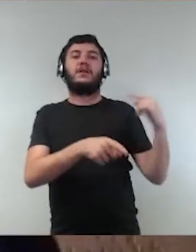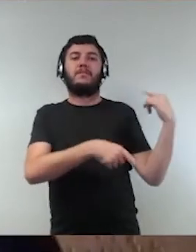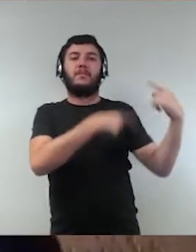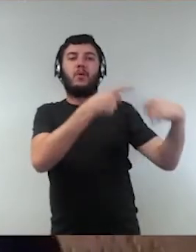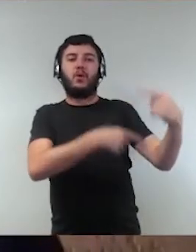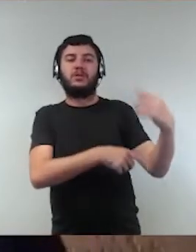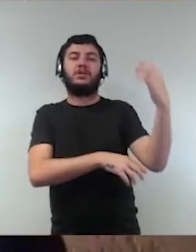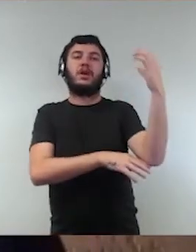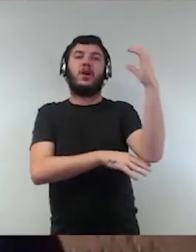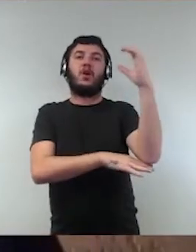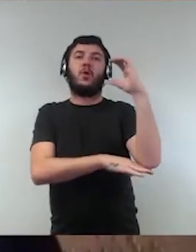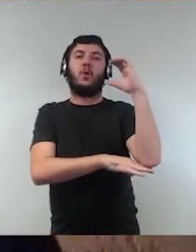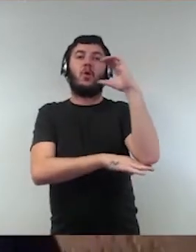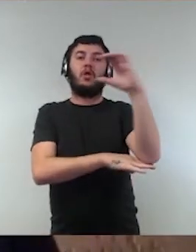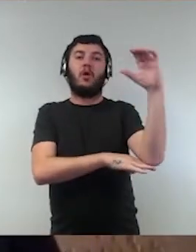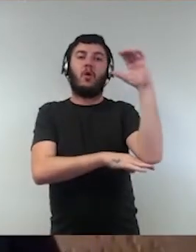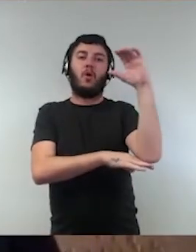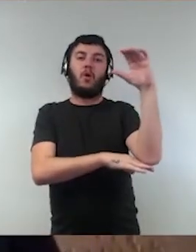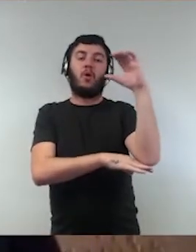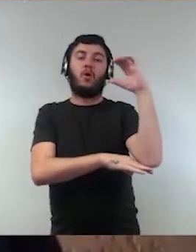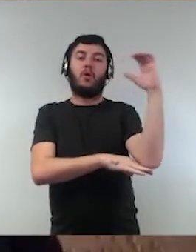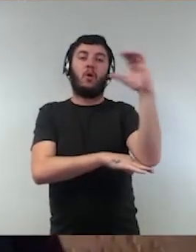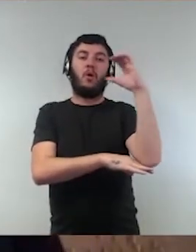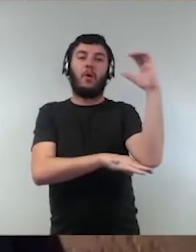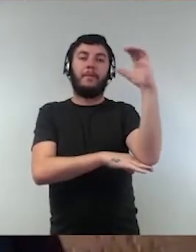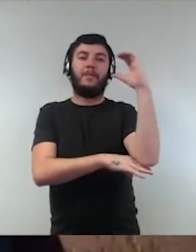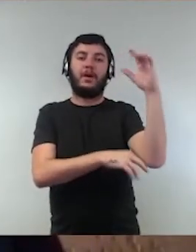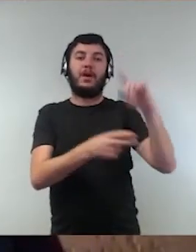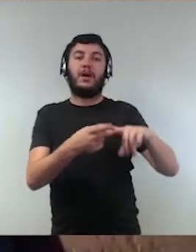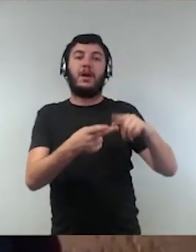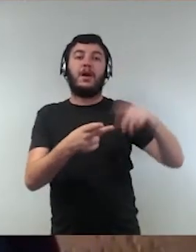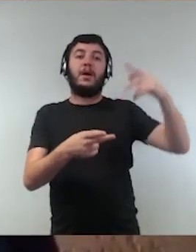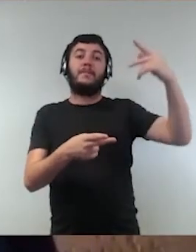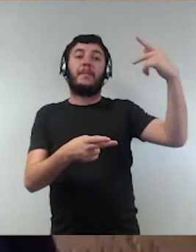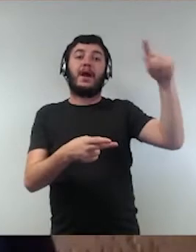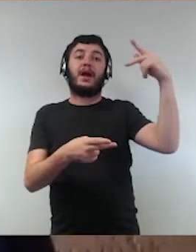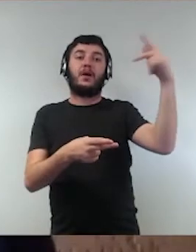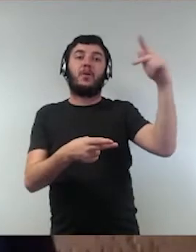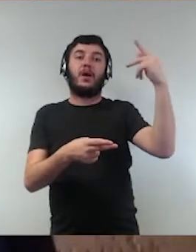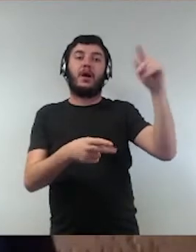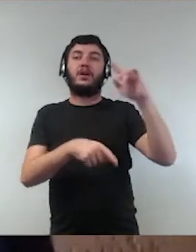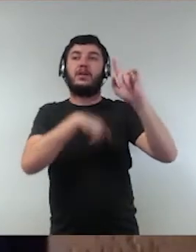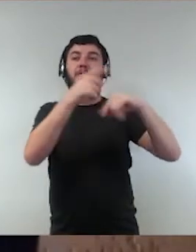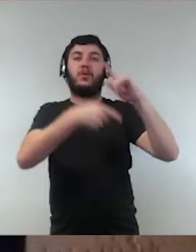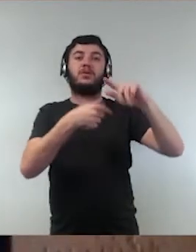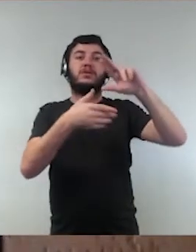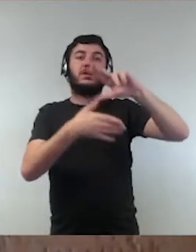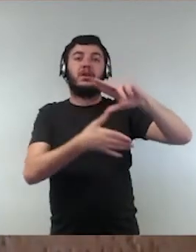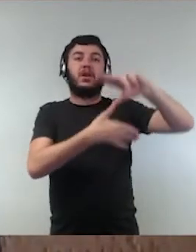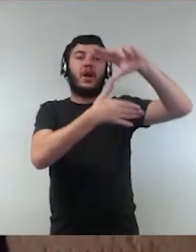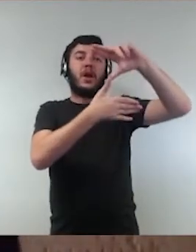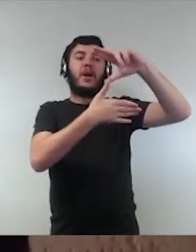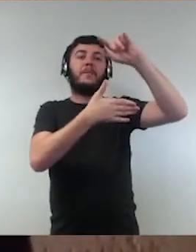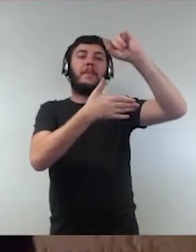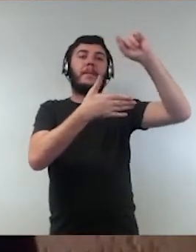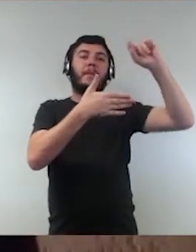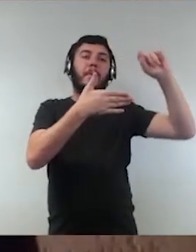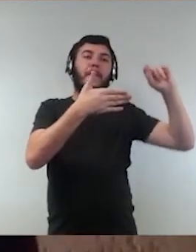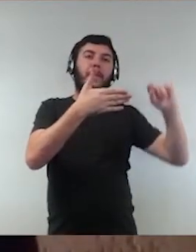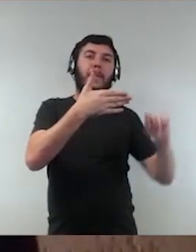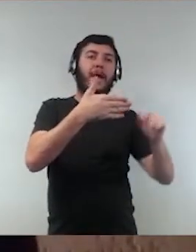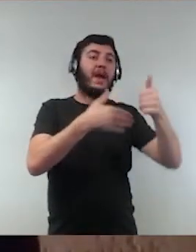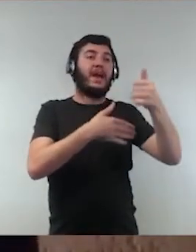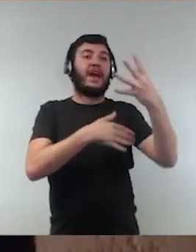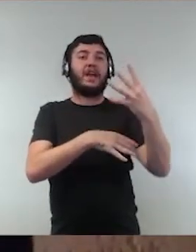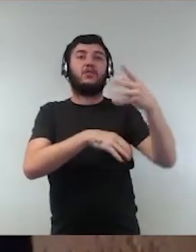Colômbia, Paraguai, e hoje em dia, 14 países latino-americanos possuem previsões constitucionais sobre dados pessoais, enquanto